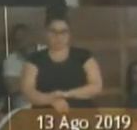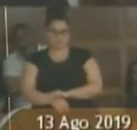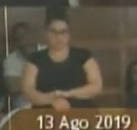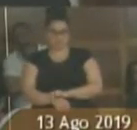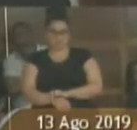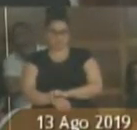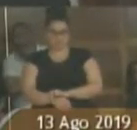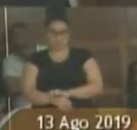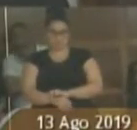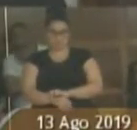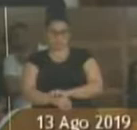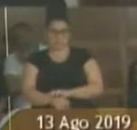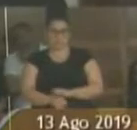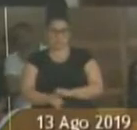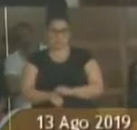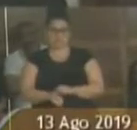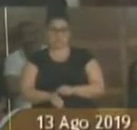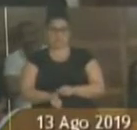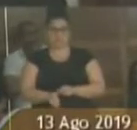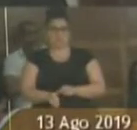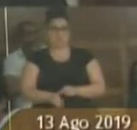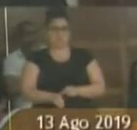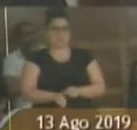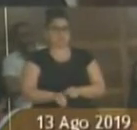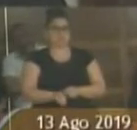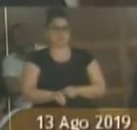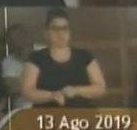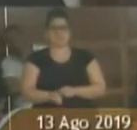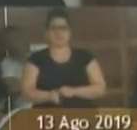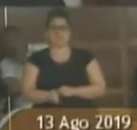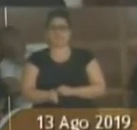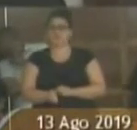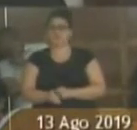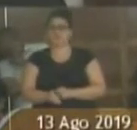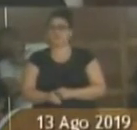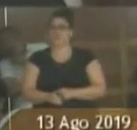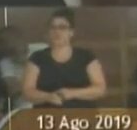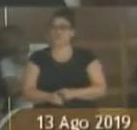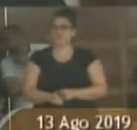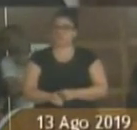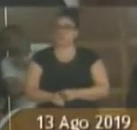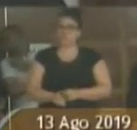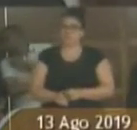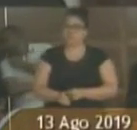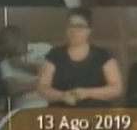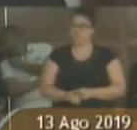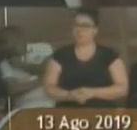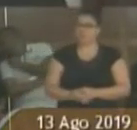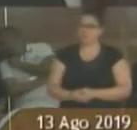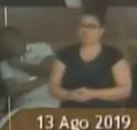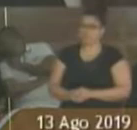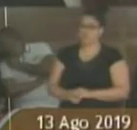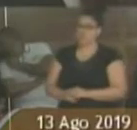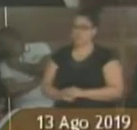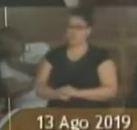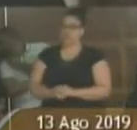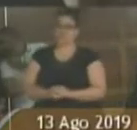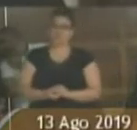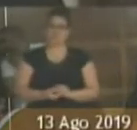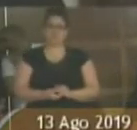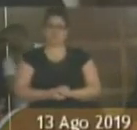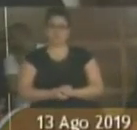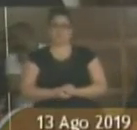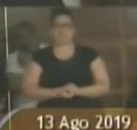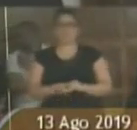né? Aí eu respeito todas as religiões. Maria de Rita de Souza Brito Lopes Pontes, mais conhecida como